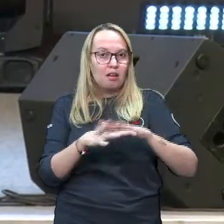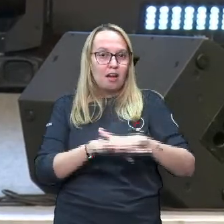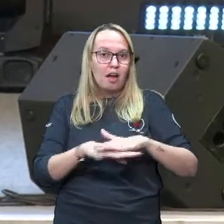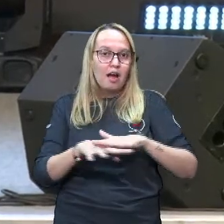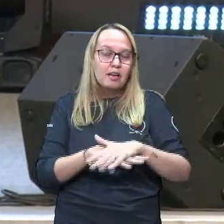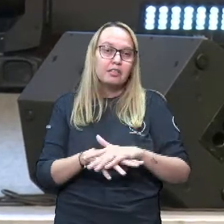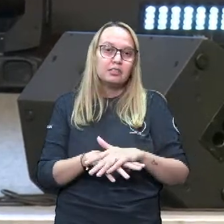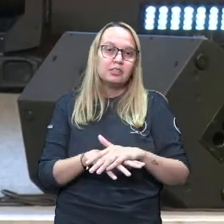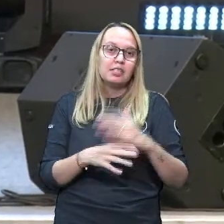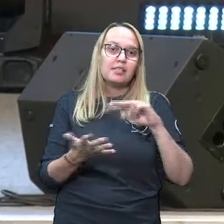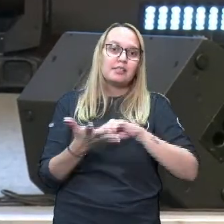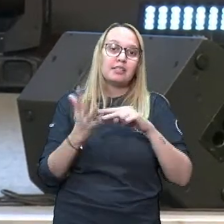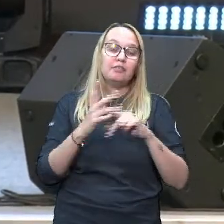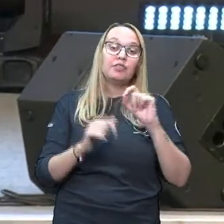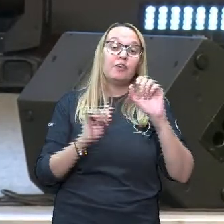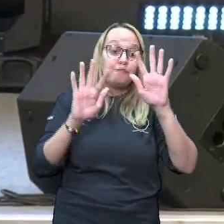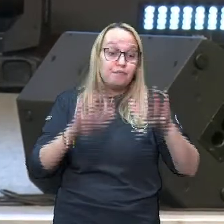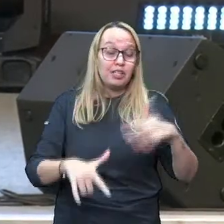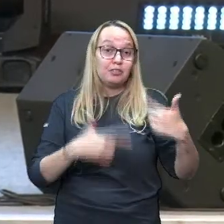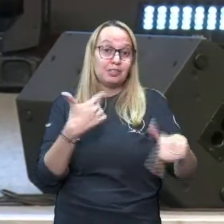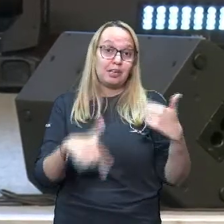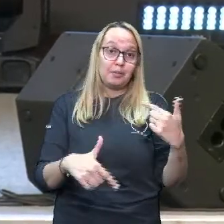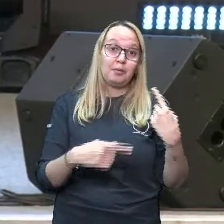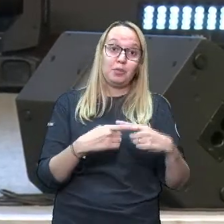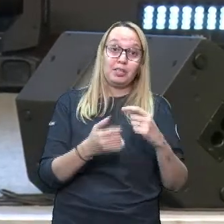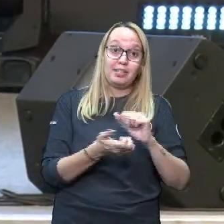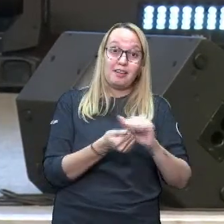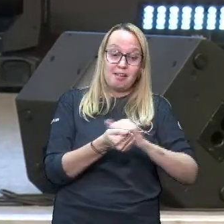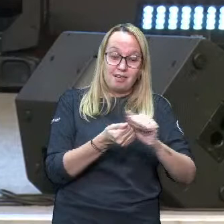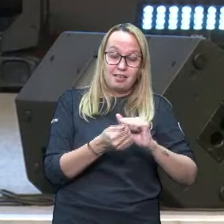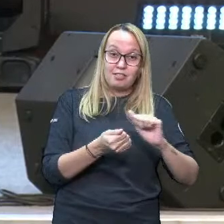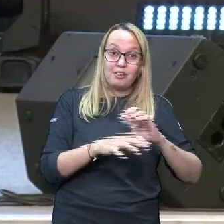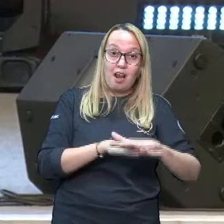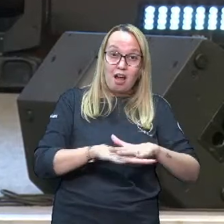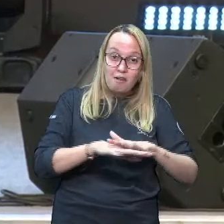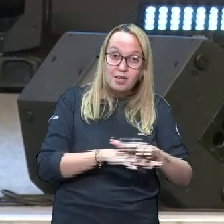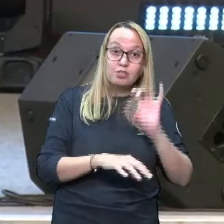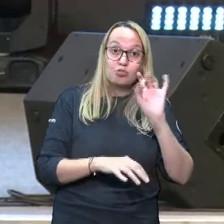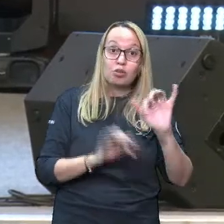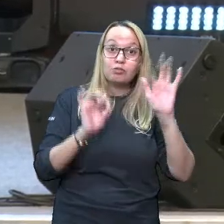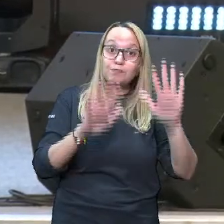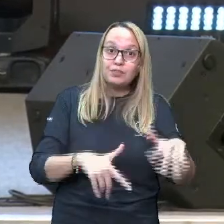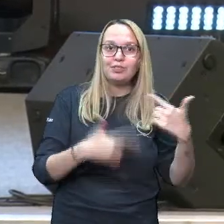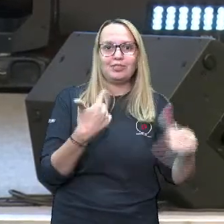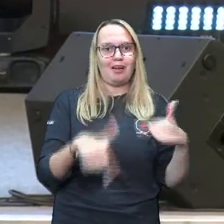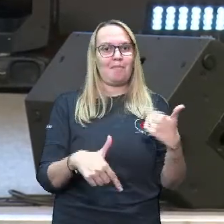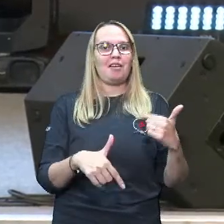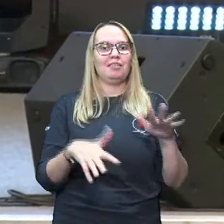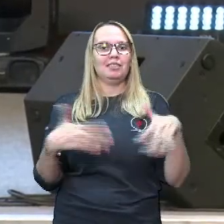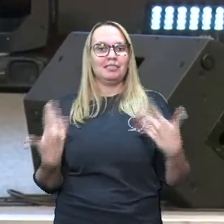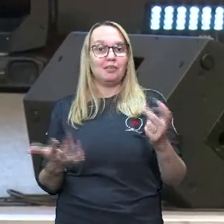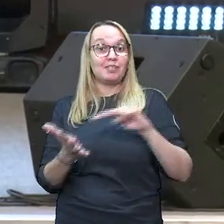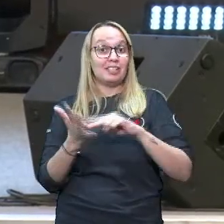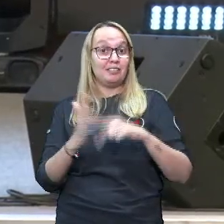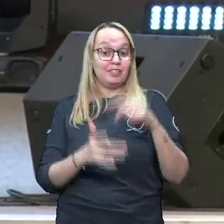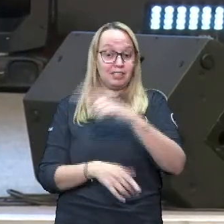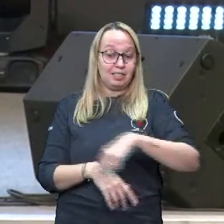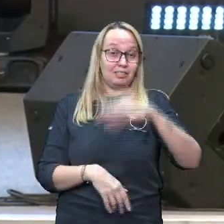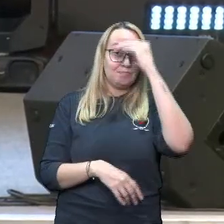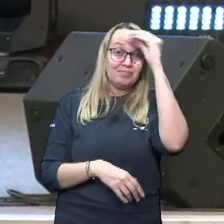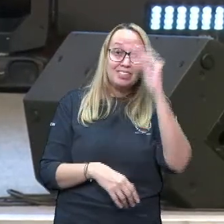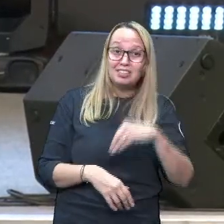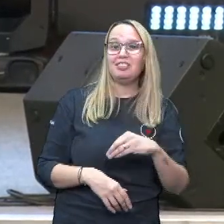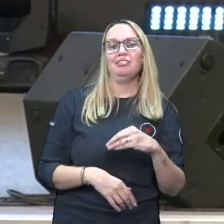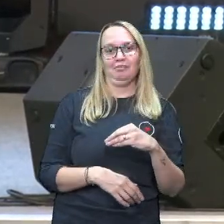de serviço, porque só se lava a rede quando acaba de pescar. Então eles estão desistindo, eles estão parando. Eles estão dizendo, com lavando as redes, estão